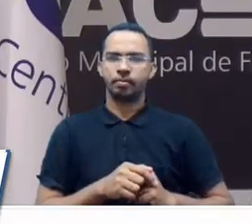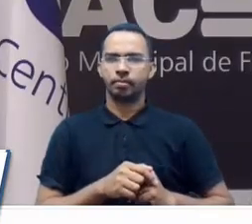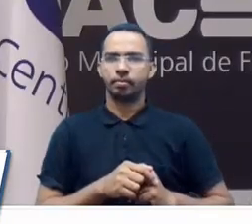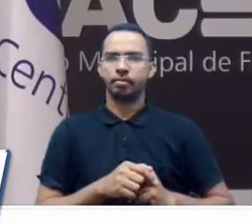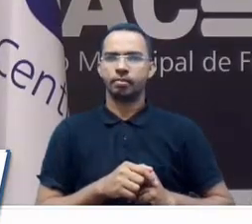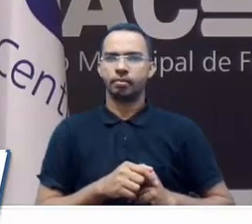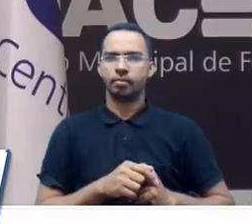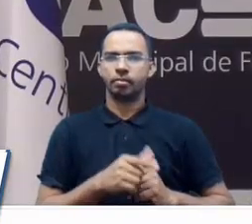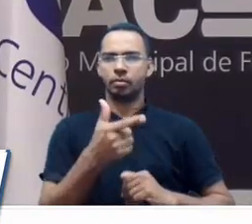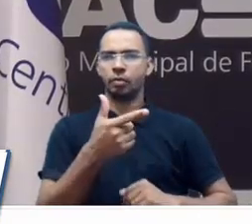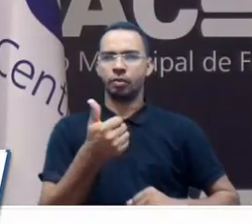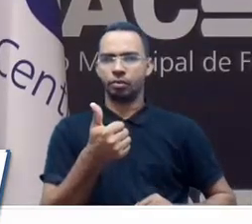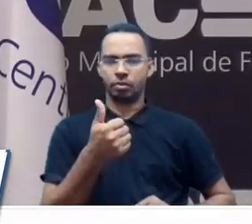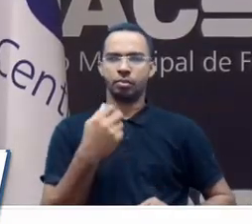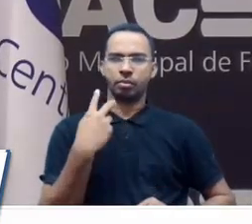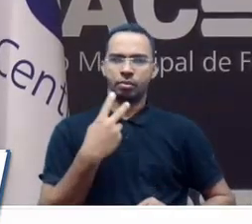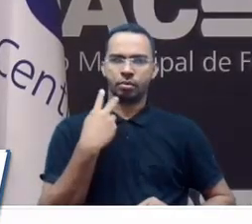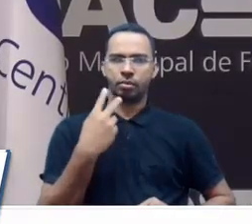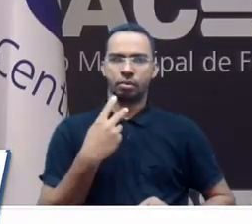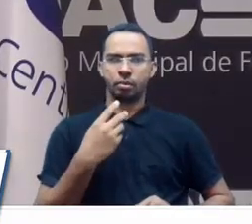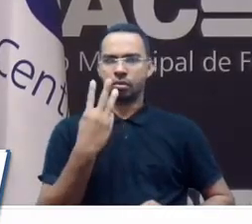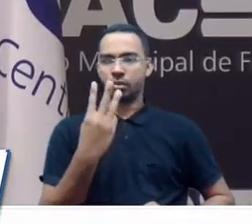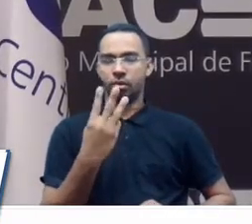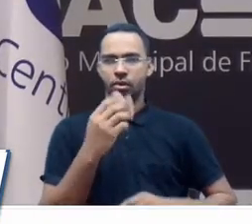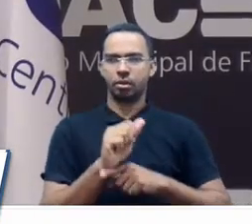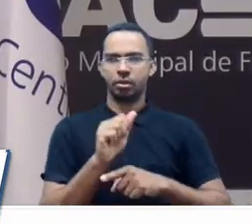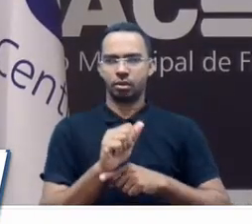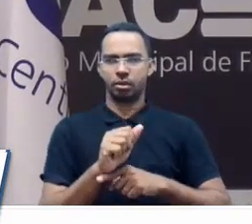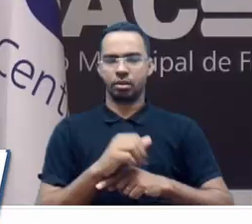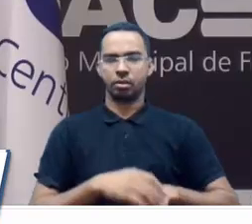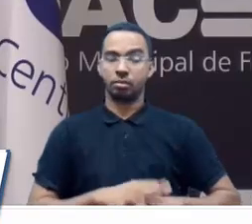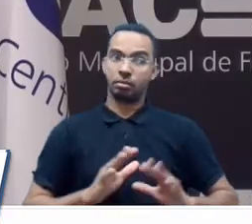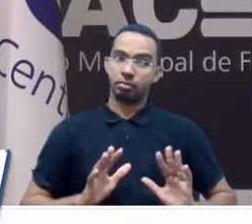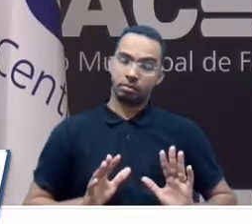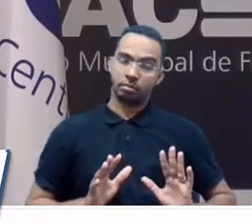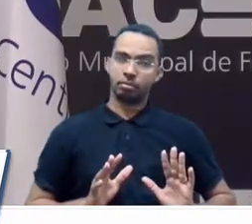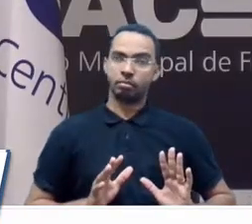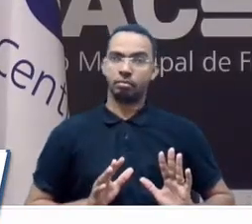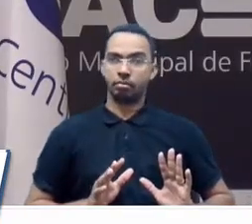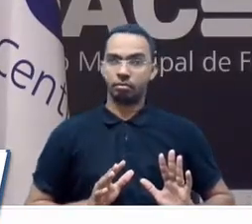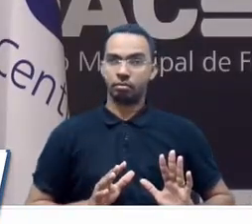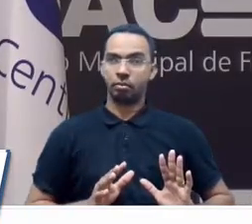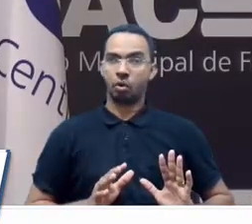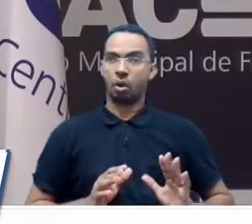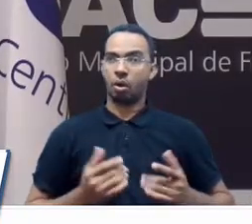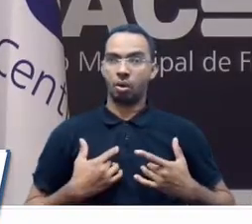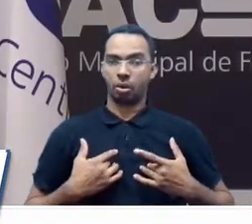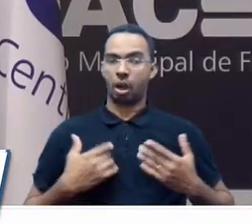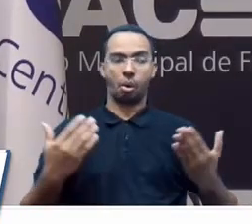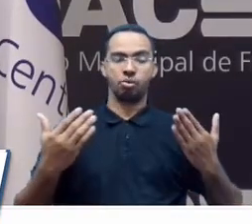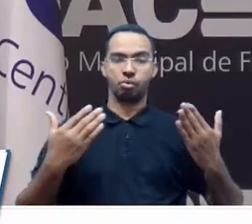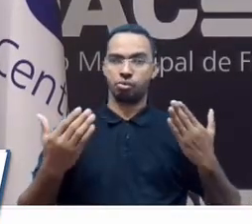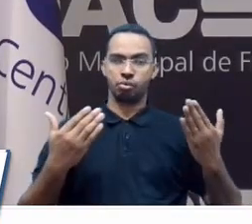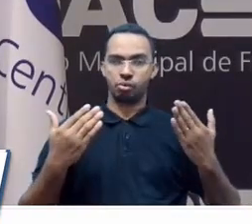21 vereadores e 3 assessores. Horas. Eu não estou querendo comparar para ter a